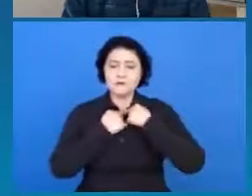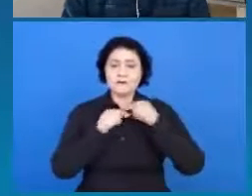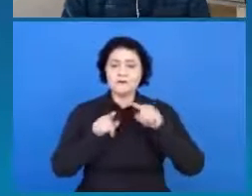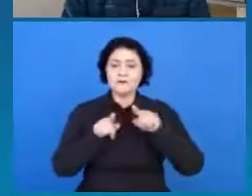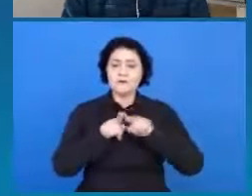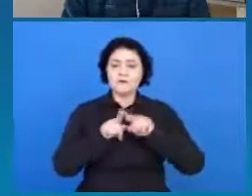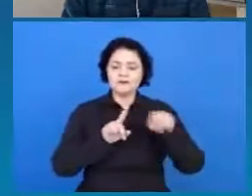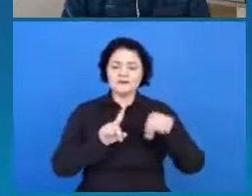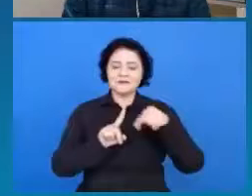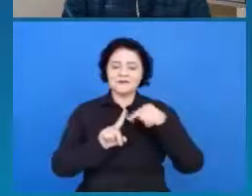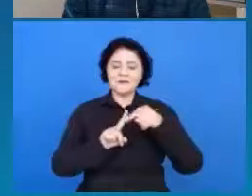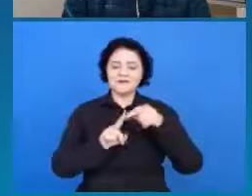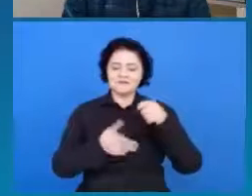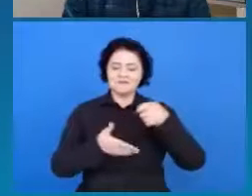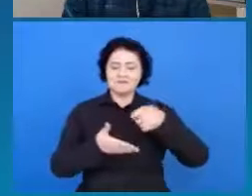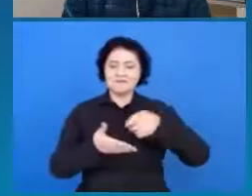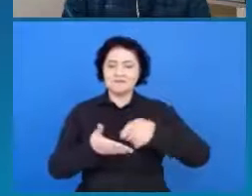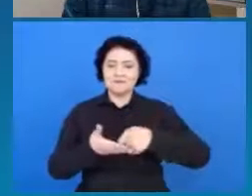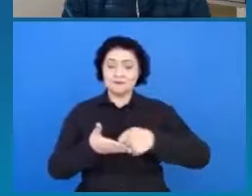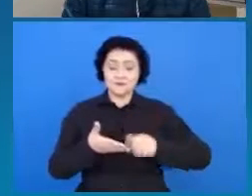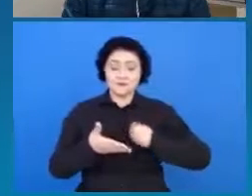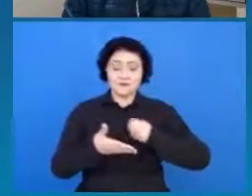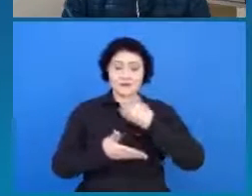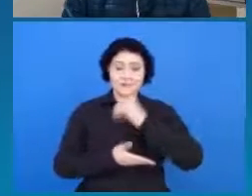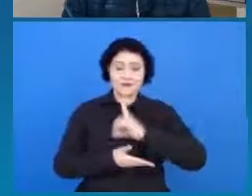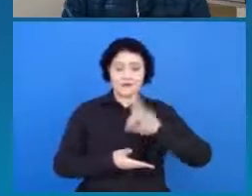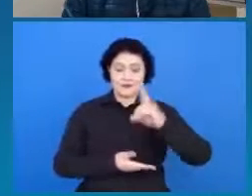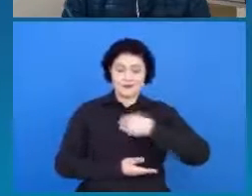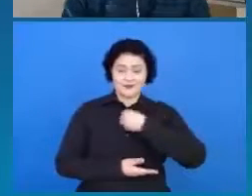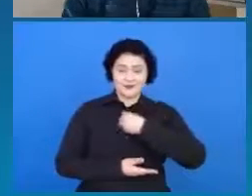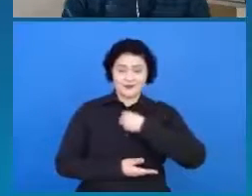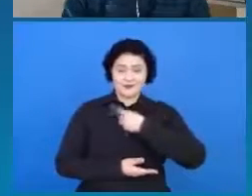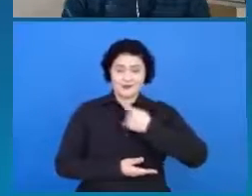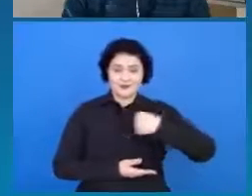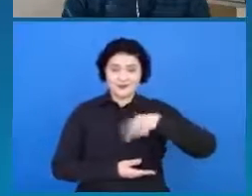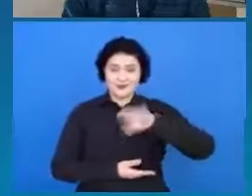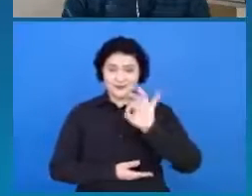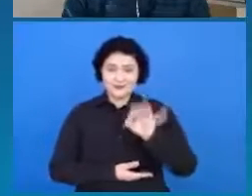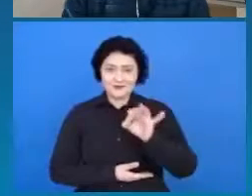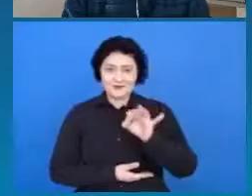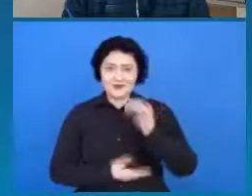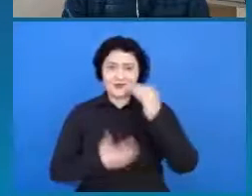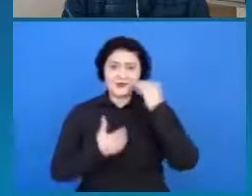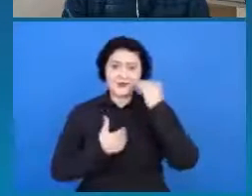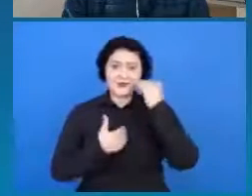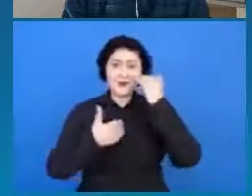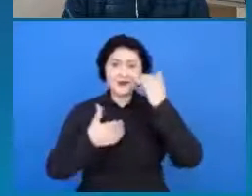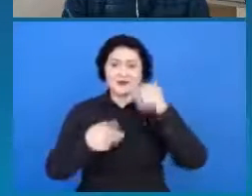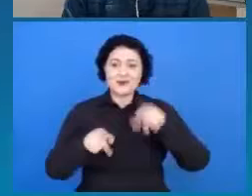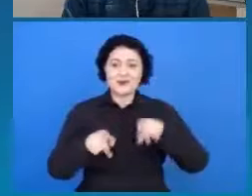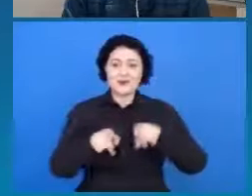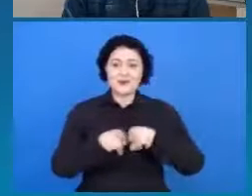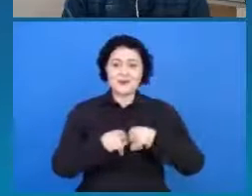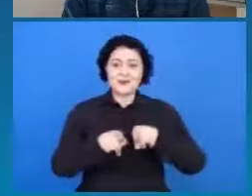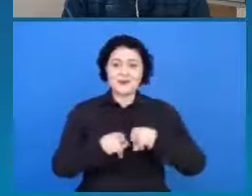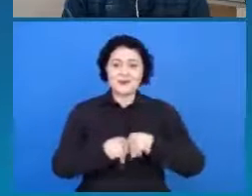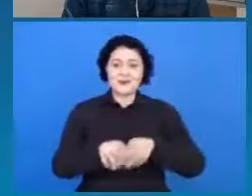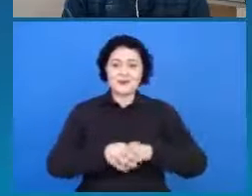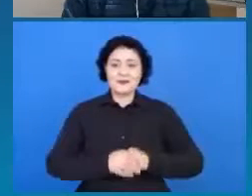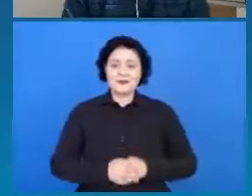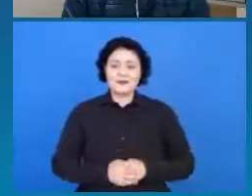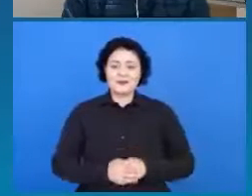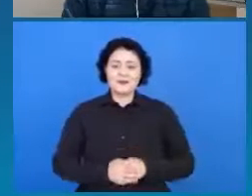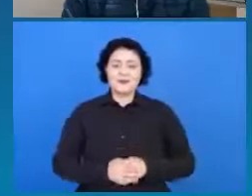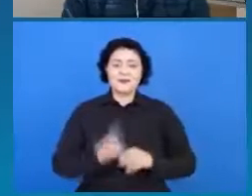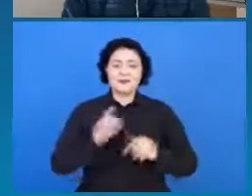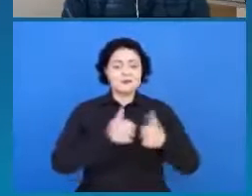cumprido nós temos a presença de Deus em nossas vidas na mesmo eu quero agradecer a todos aqueles que estão nos acompanhando